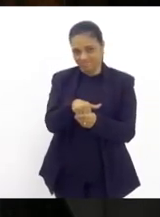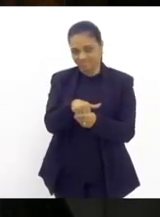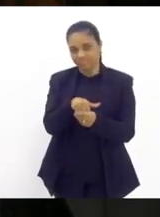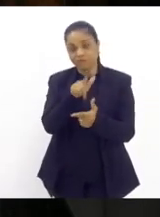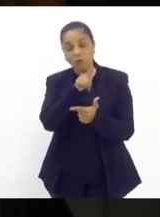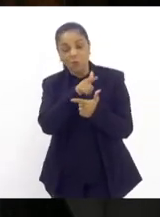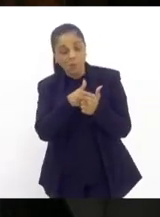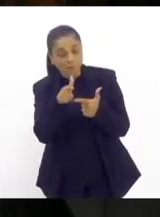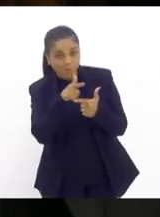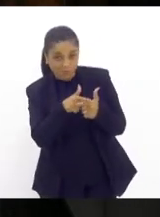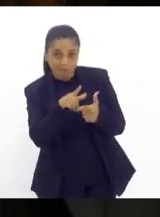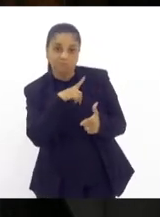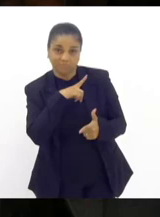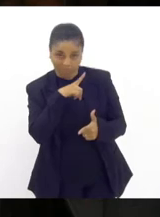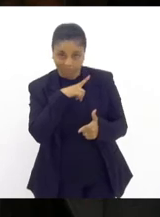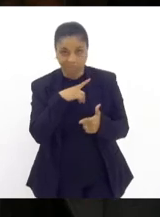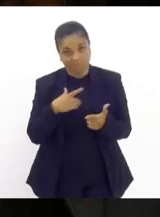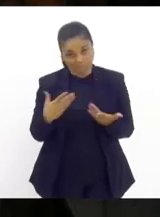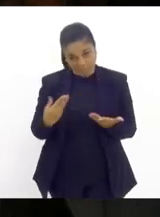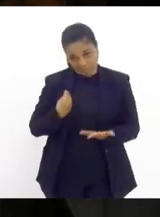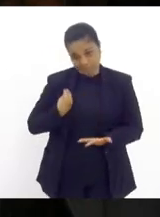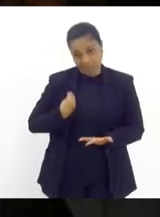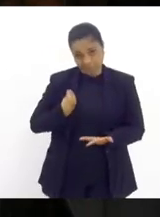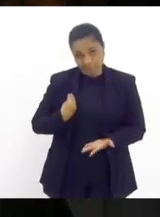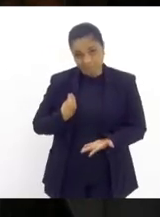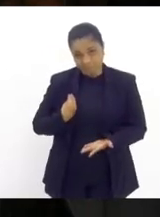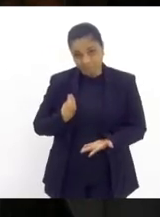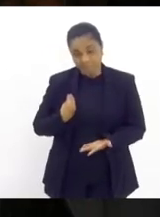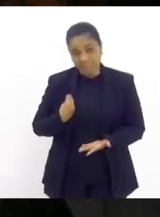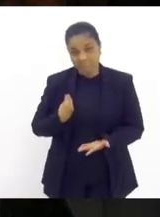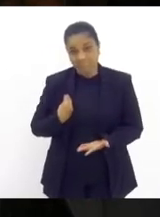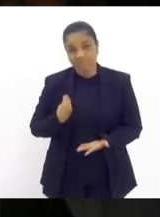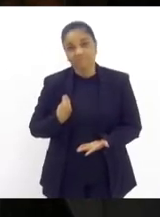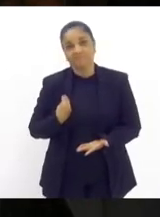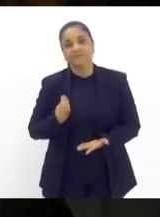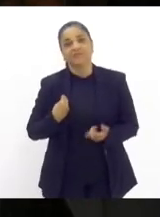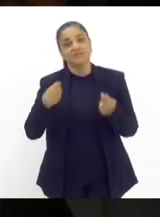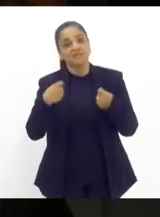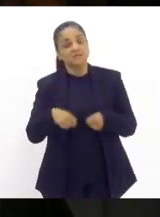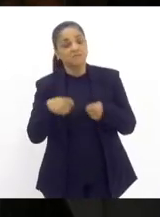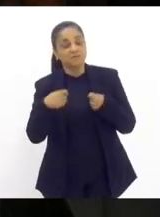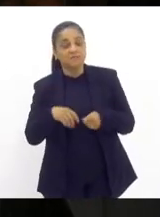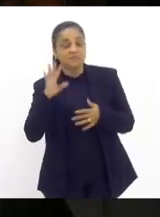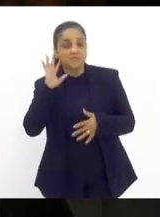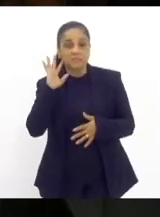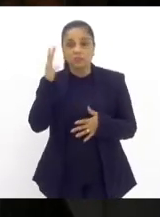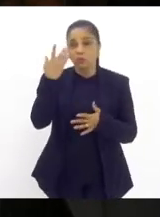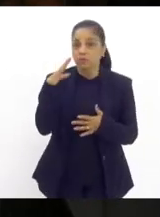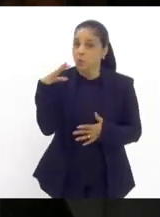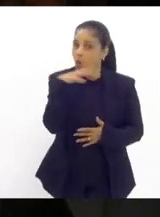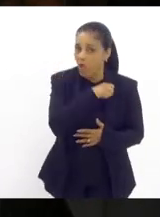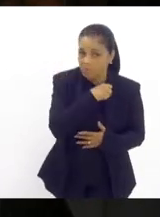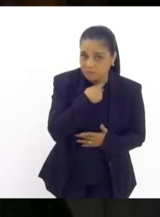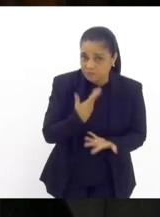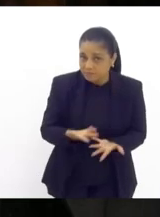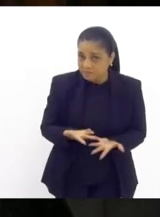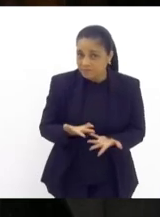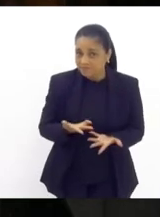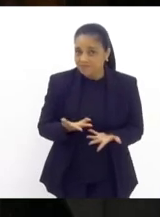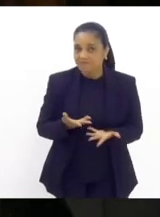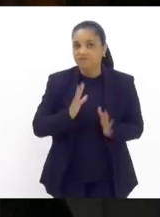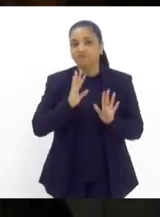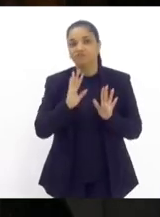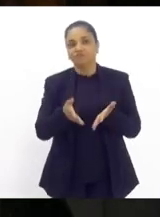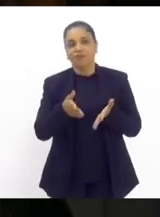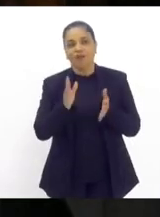problema tá colocado e evidentemente precisa de uma solução rápida visto